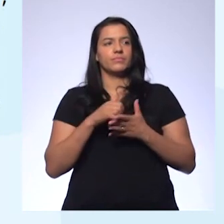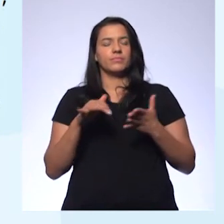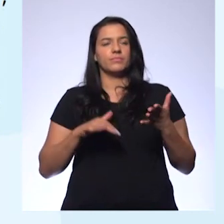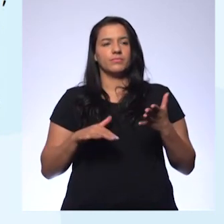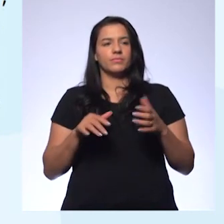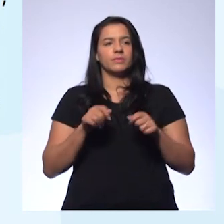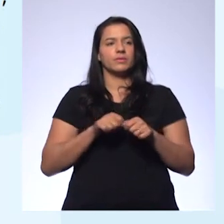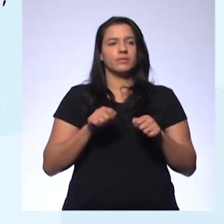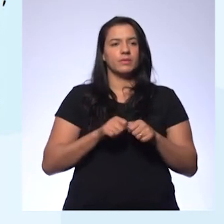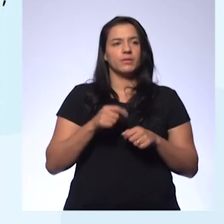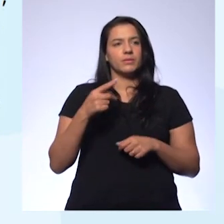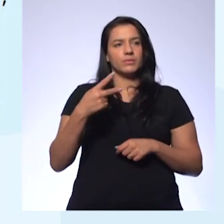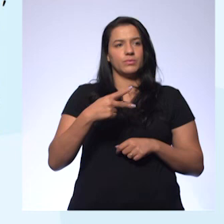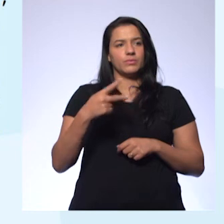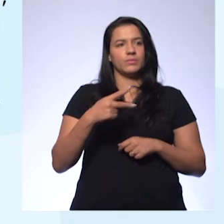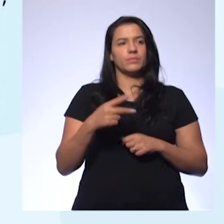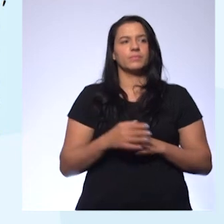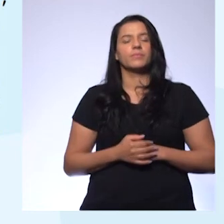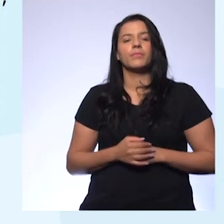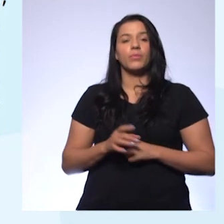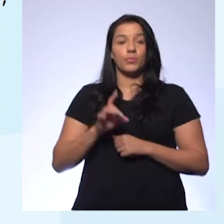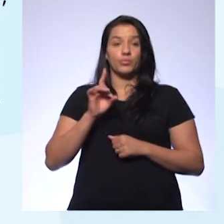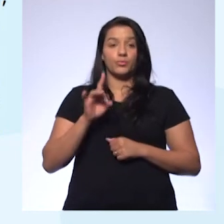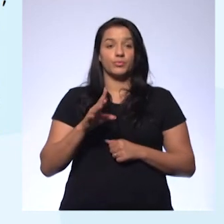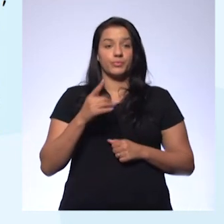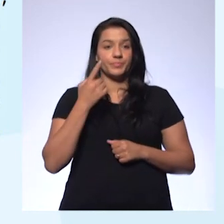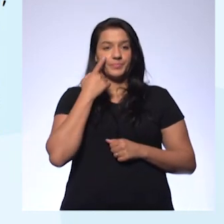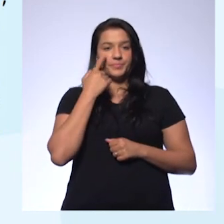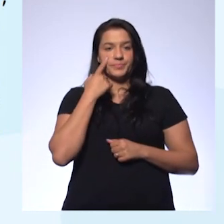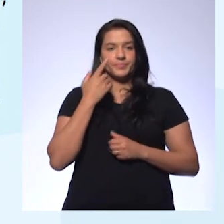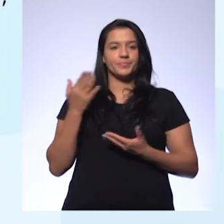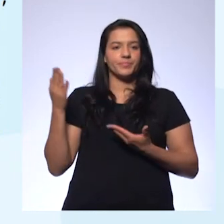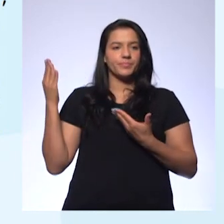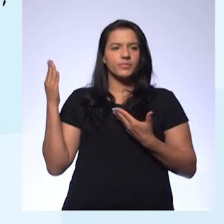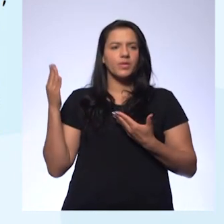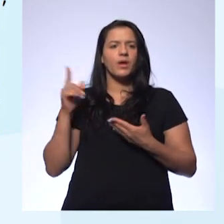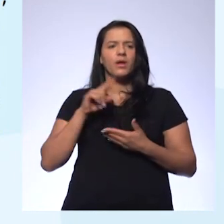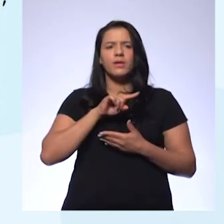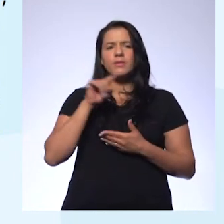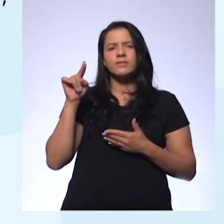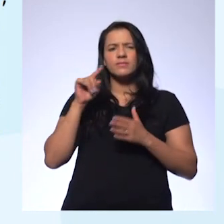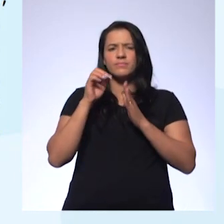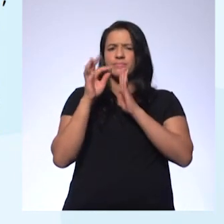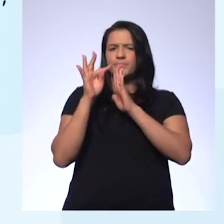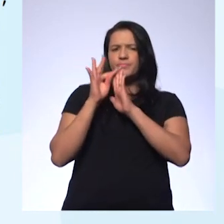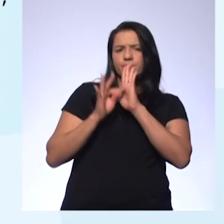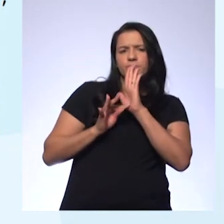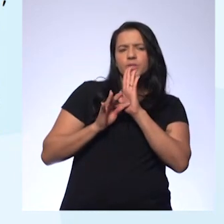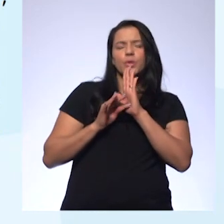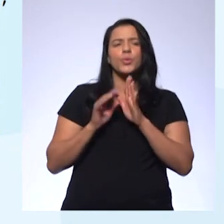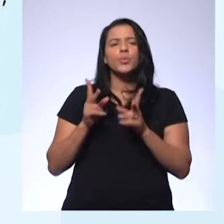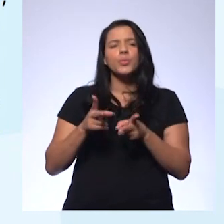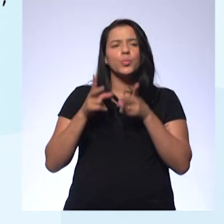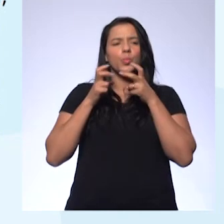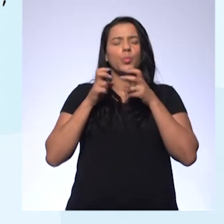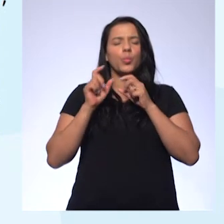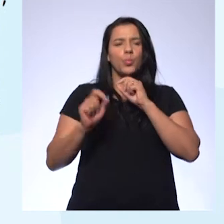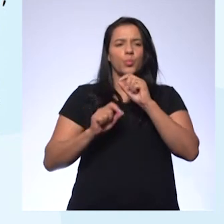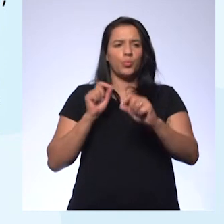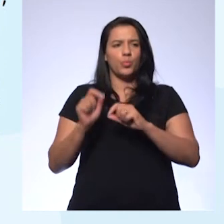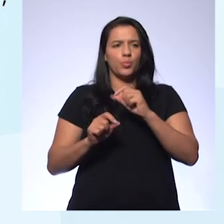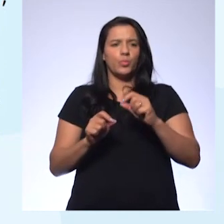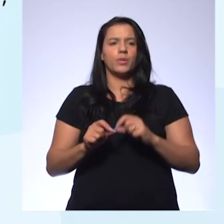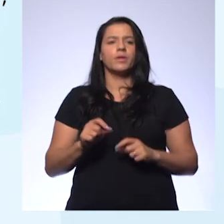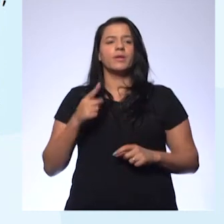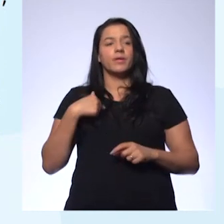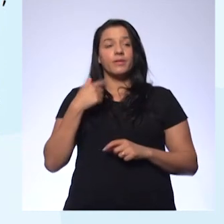né? Então, ele fala assim, ó, só voltando aqui rapidamente. O que chama atenção nessa atividade aqui? Que ele fala que